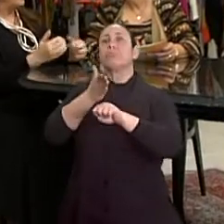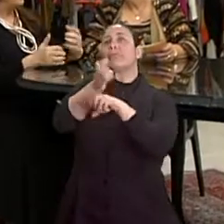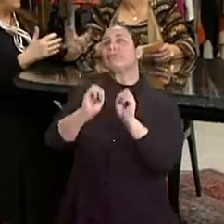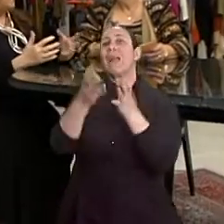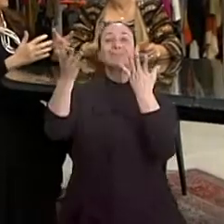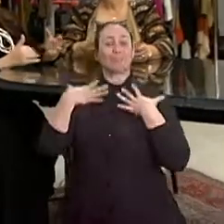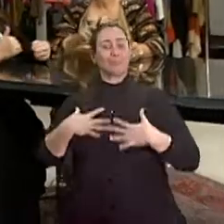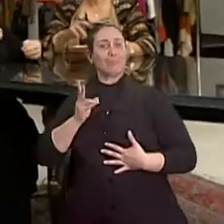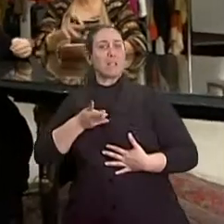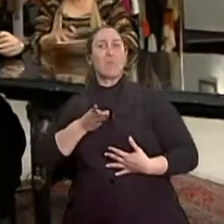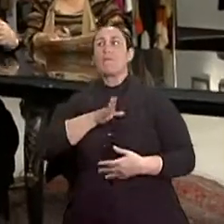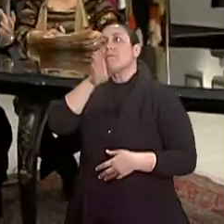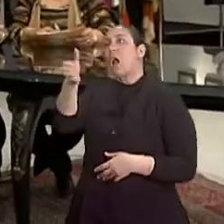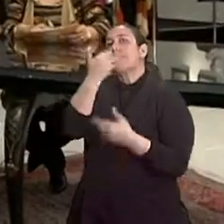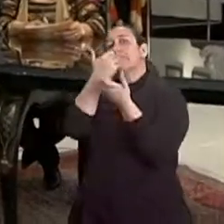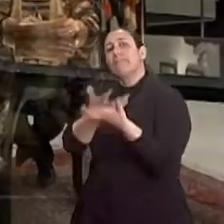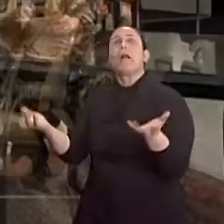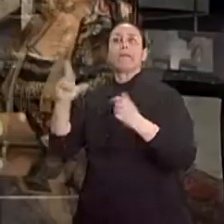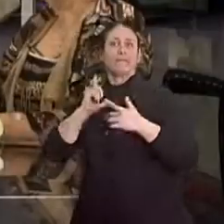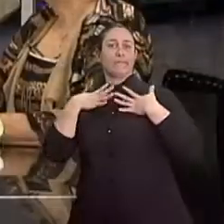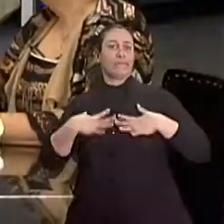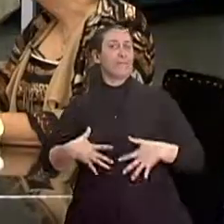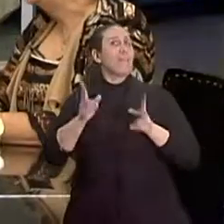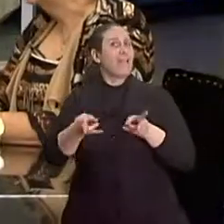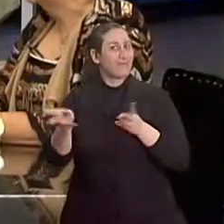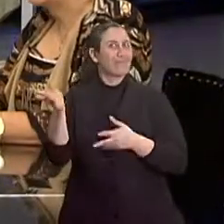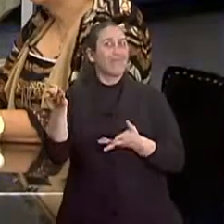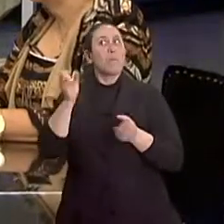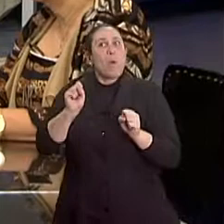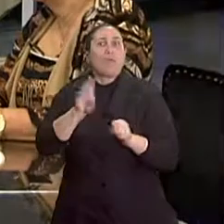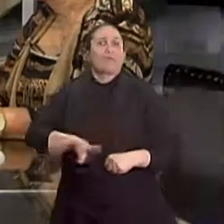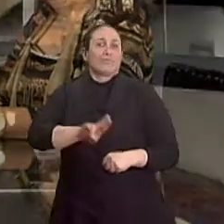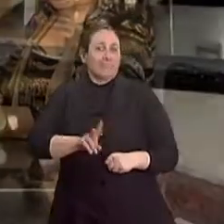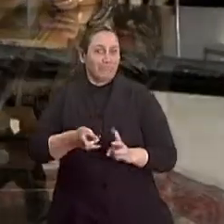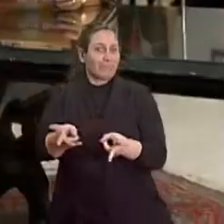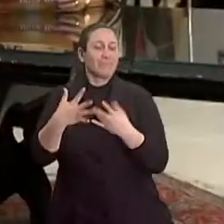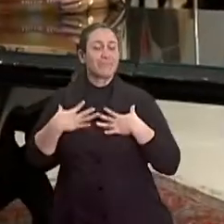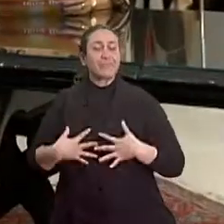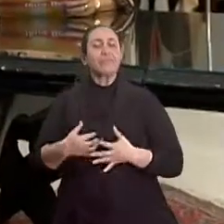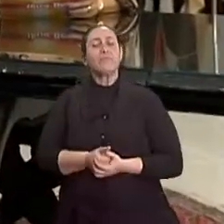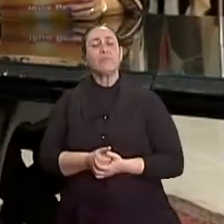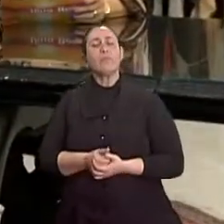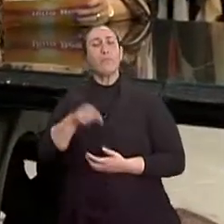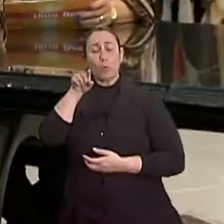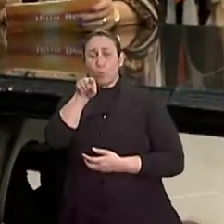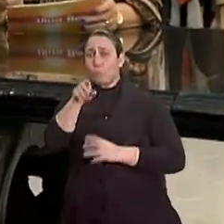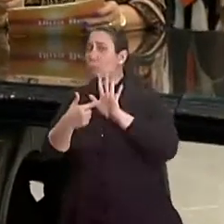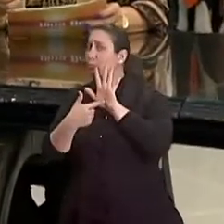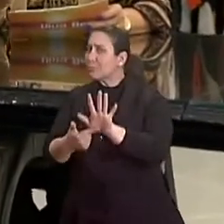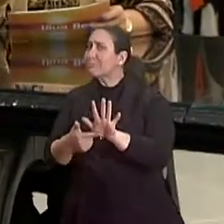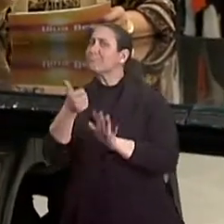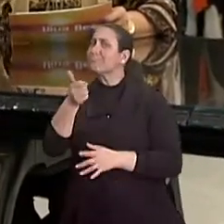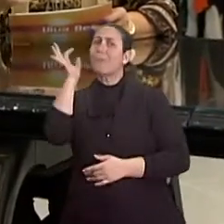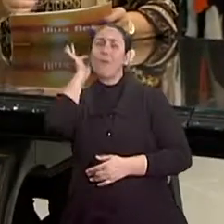pessoa possa variar e dar outra conotação à roupa. Não, e aí tu mostra pra gente, na prática, como